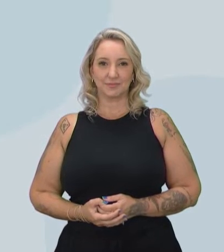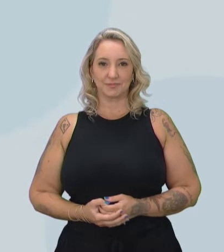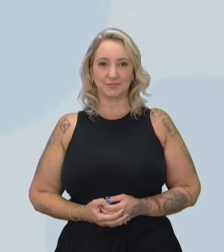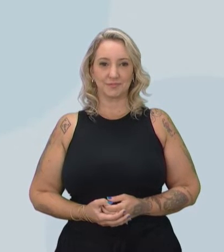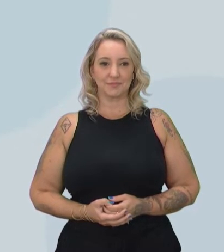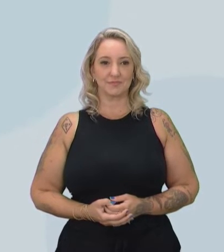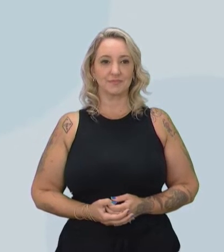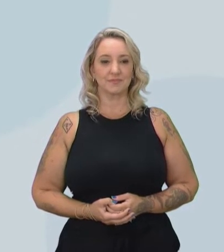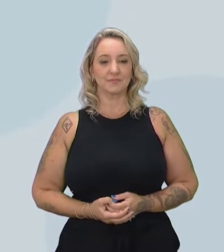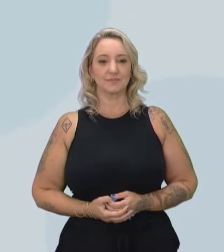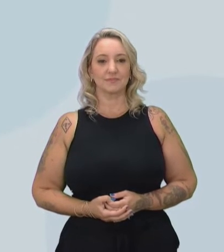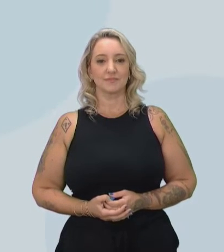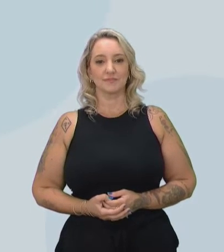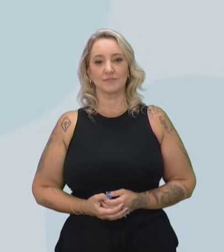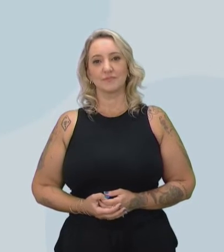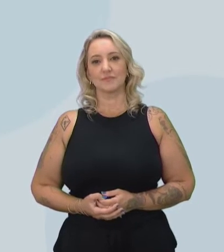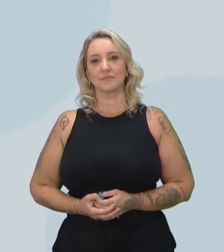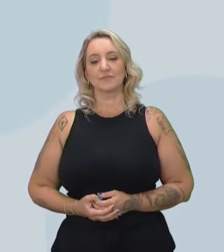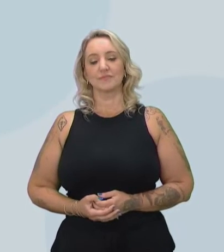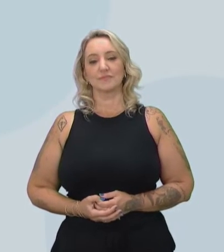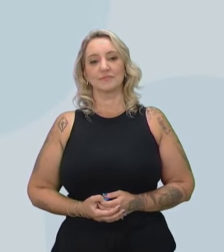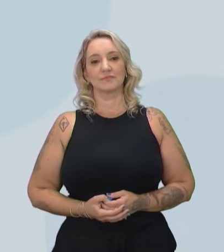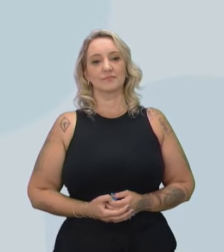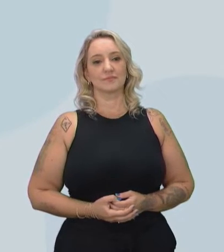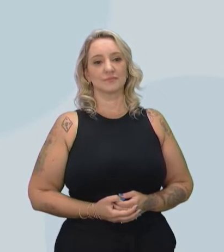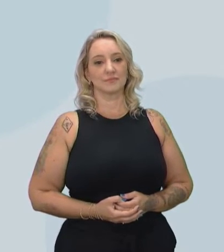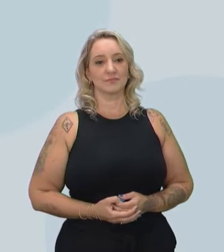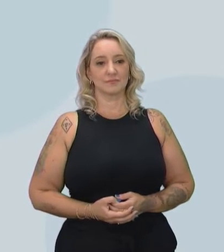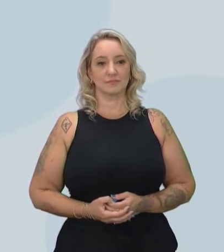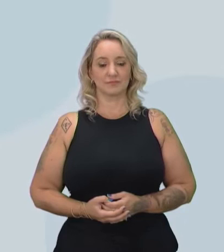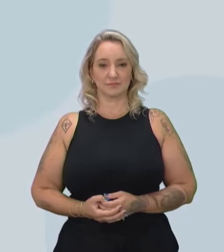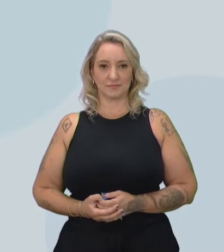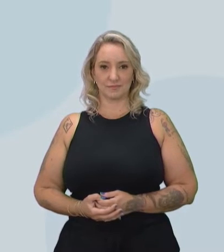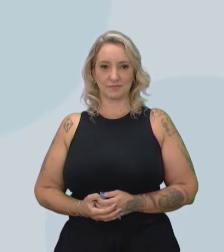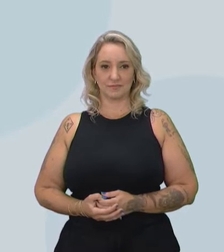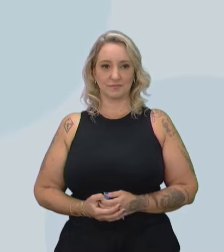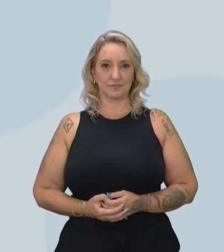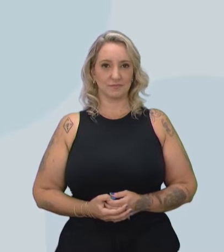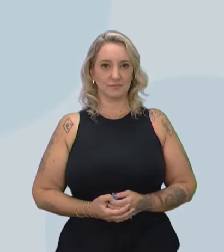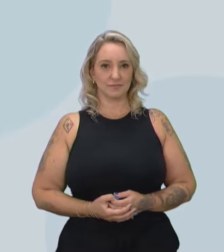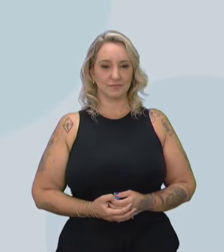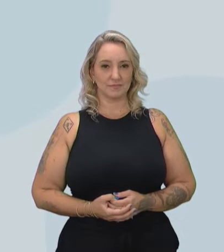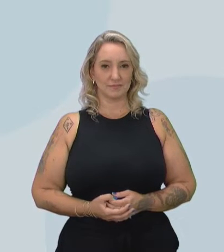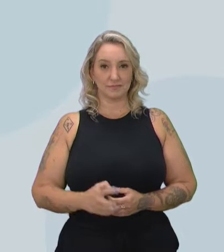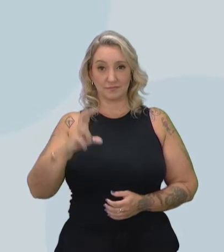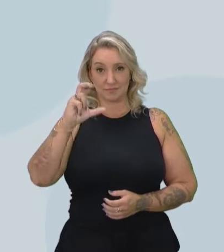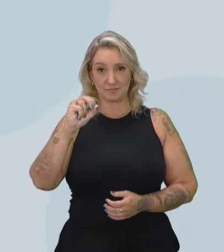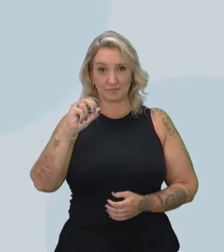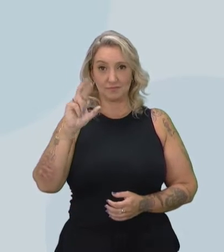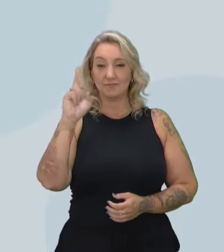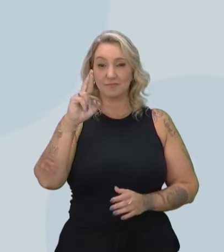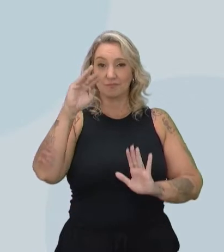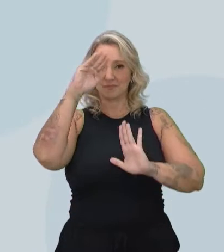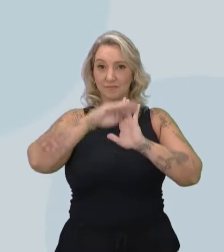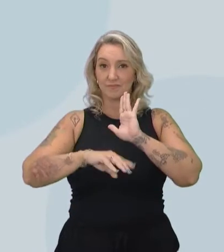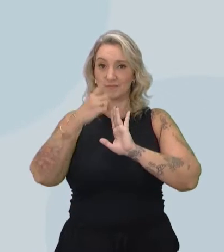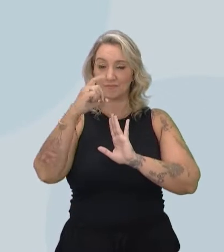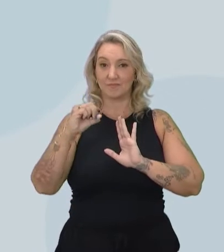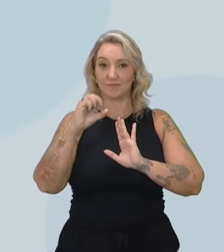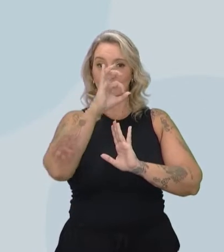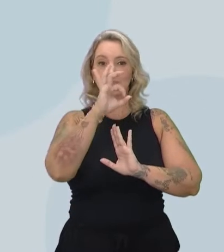Então, vamos lá, ó. Então, questão 1, 10% de R$50, né? Então, a conta